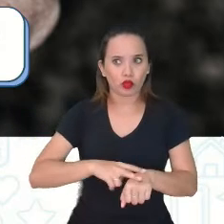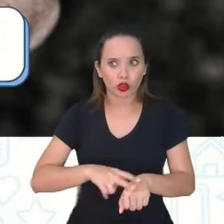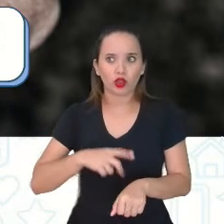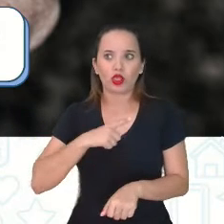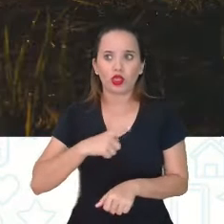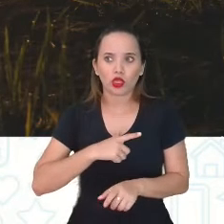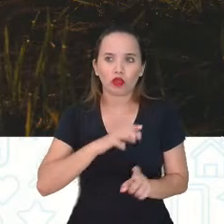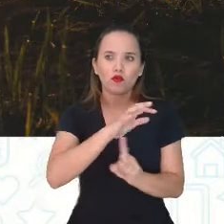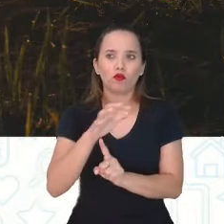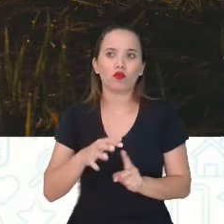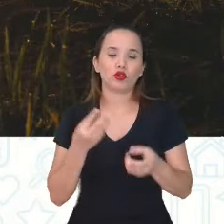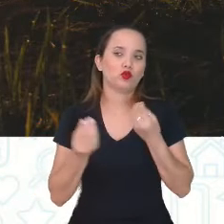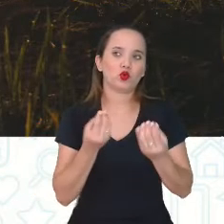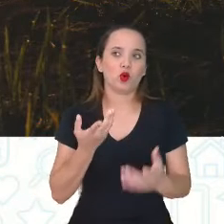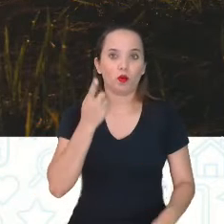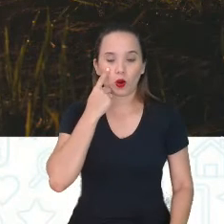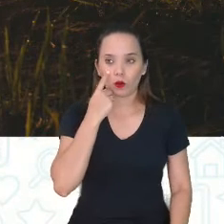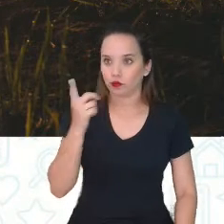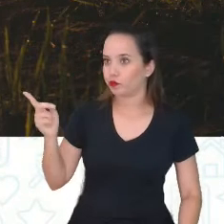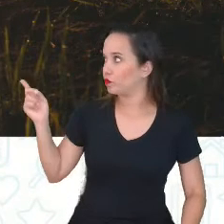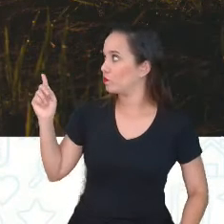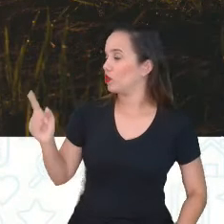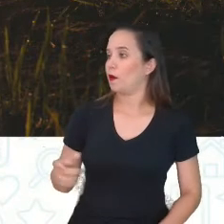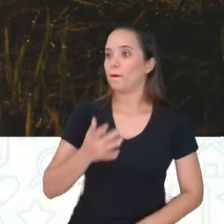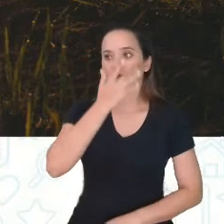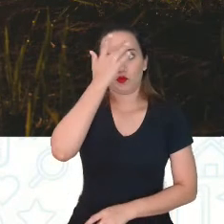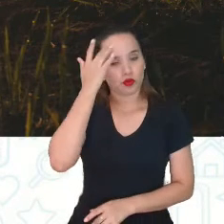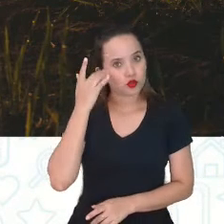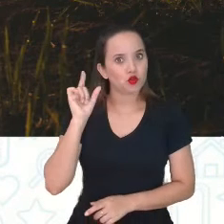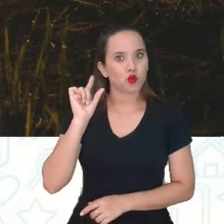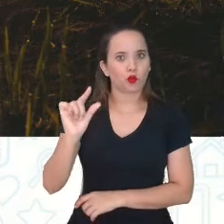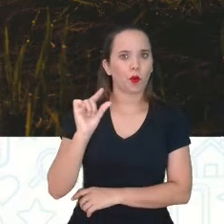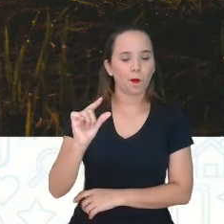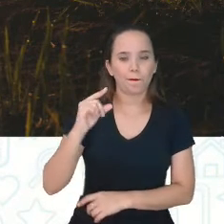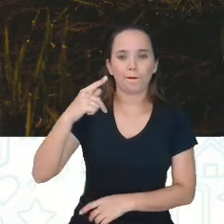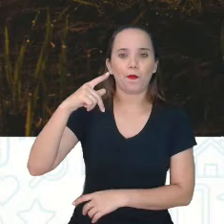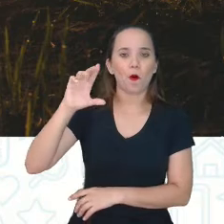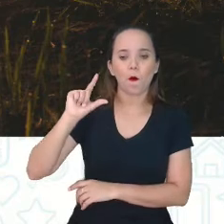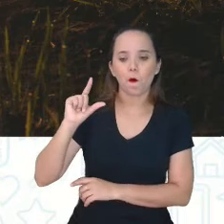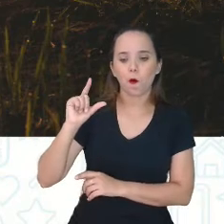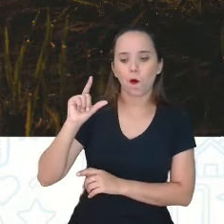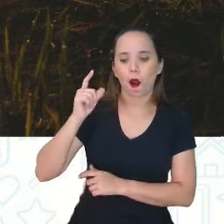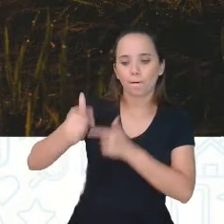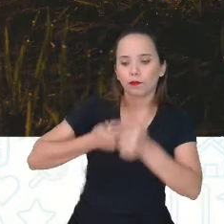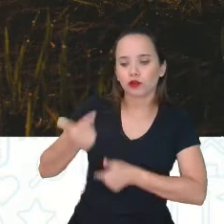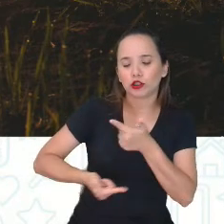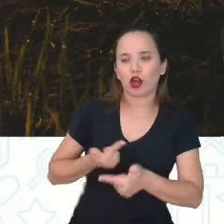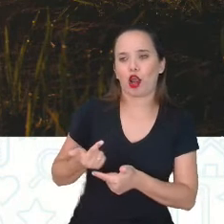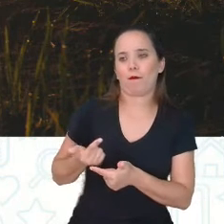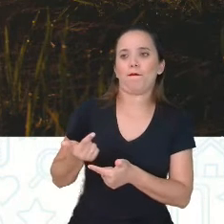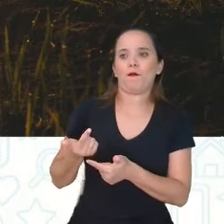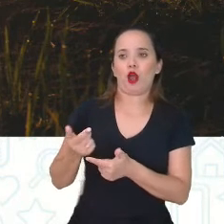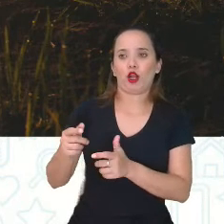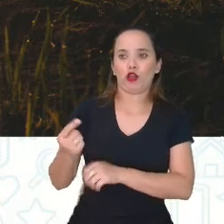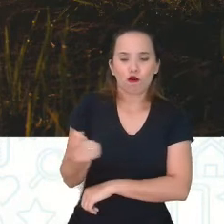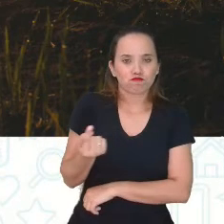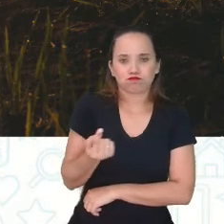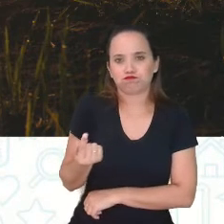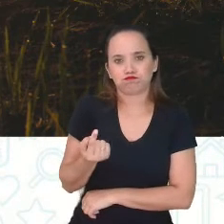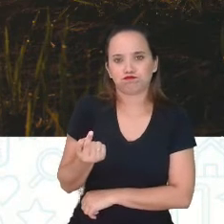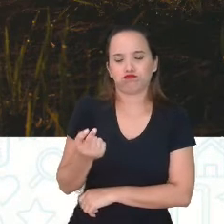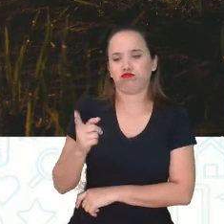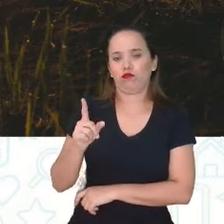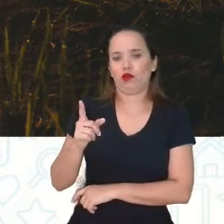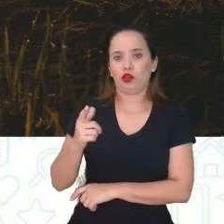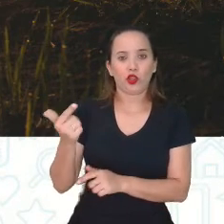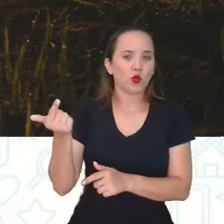para... Vamos ver aqui, olha, os pequenos produtores, a gente acabou de falar, né, o impacto desses pequenos agricultores